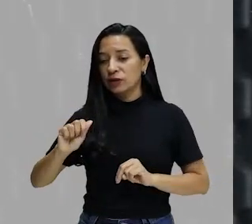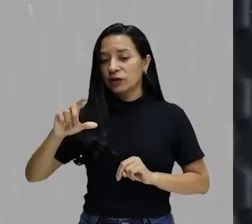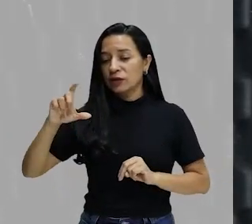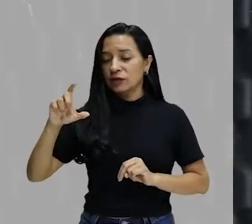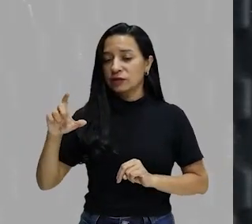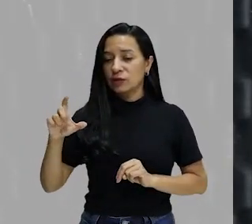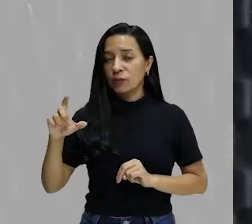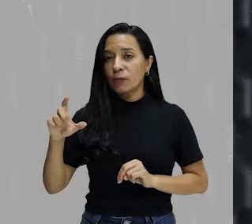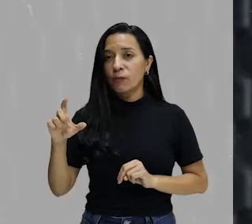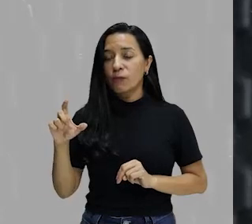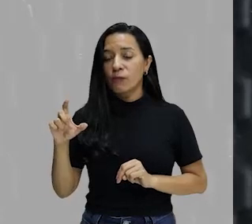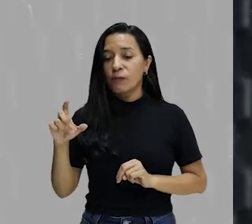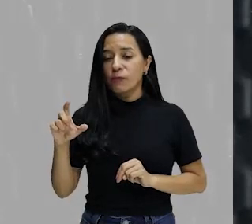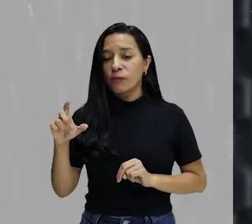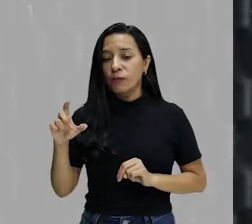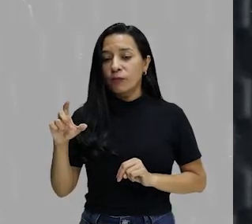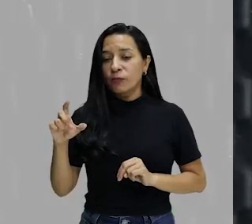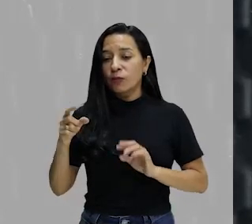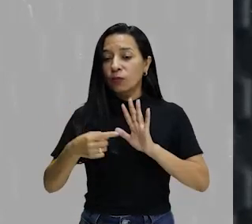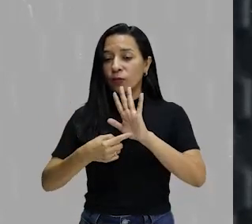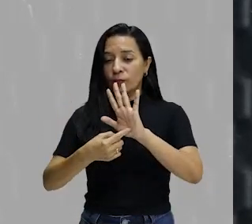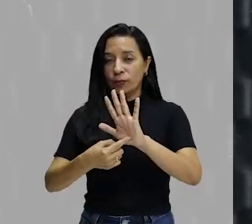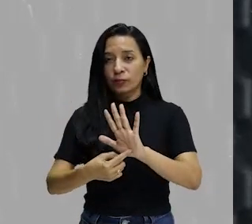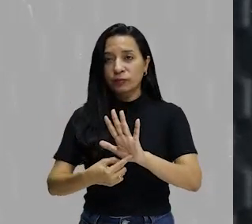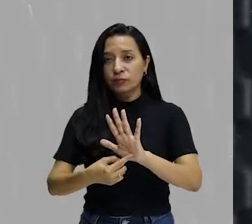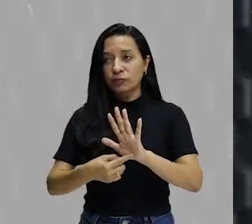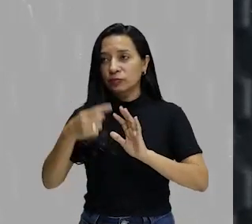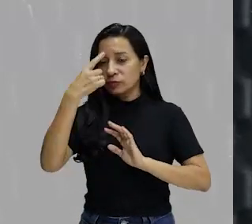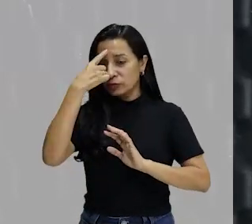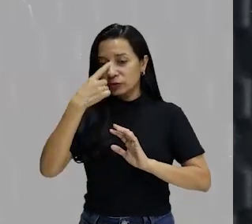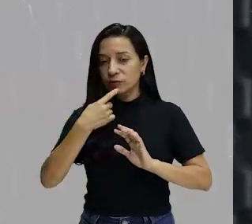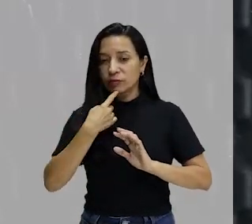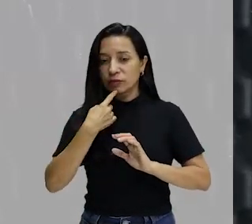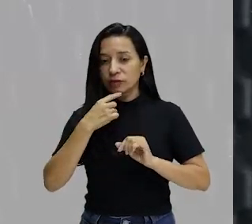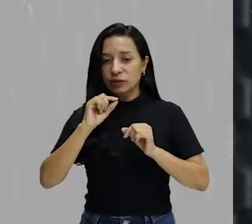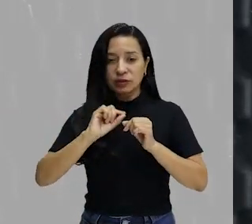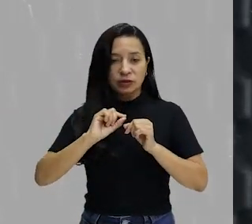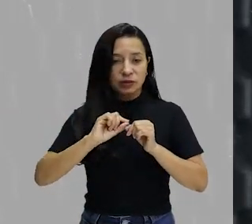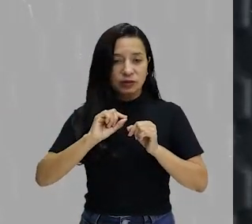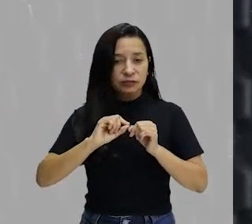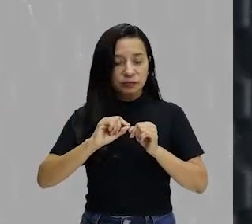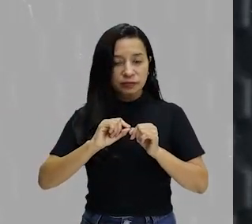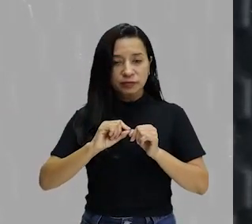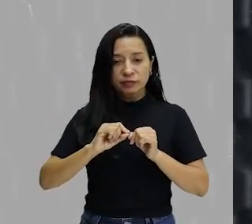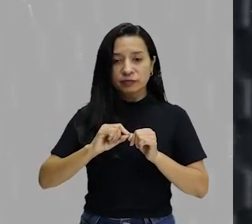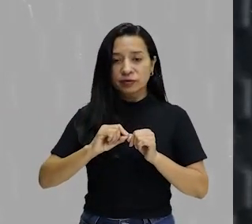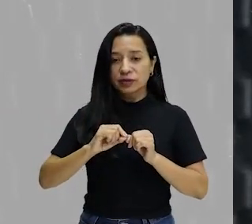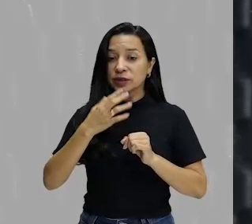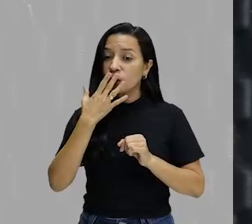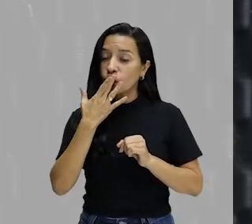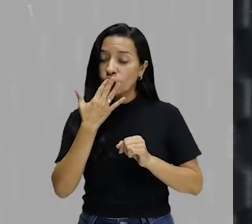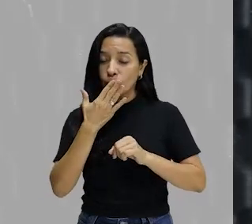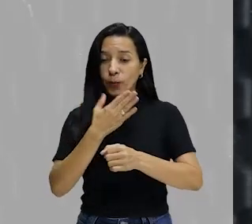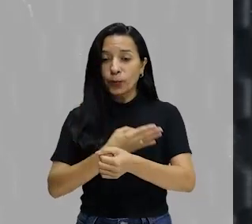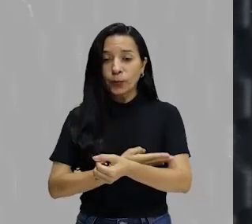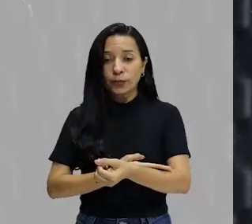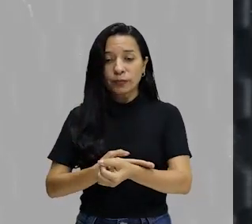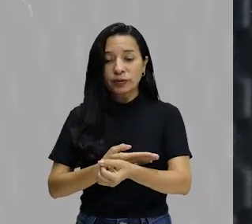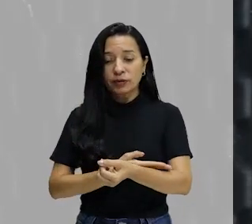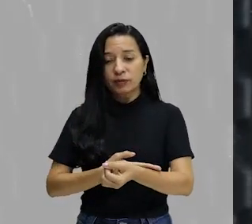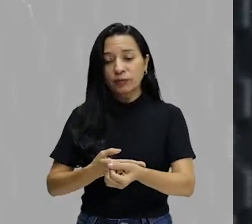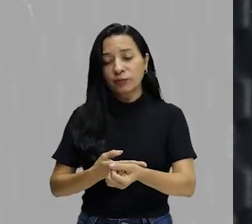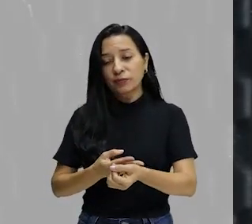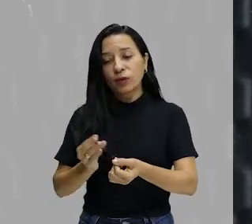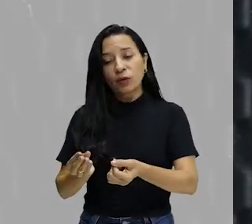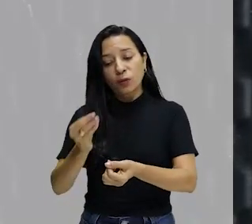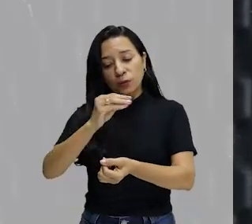o alelo azão, como eu mostrei para vocês, ele produz a melanina. Então, ele vai depositar melanina nessa plumagem,